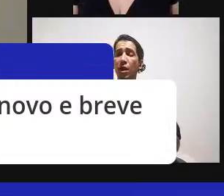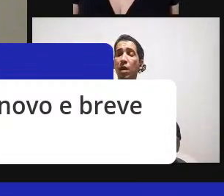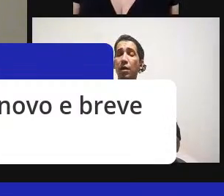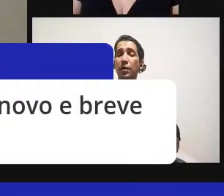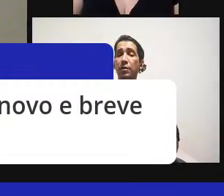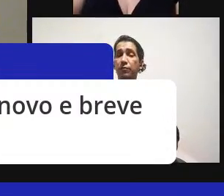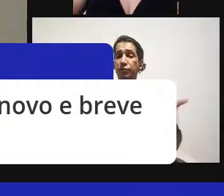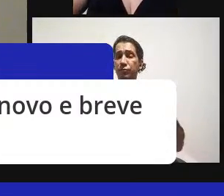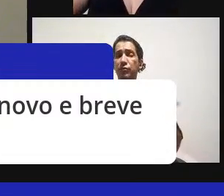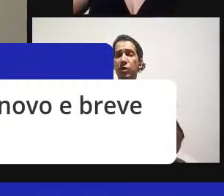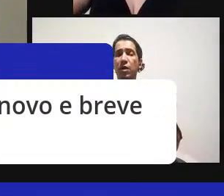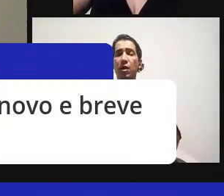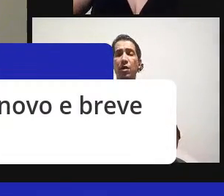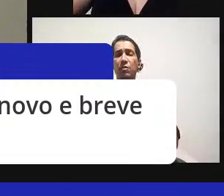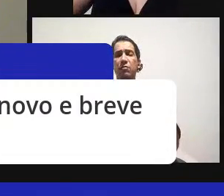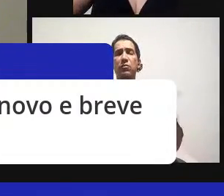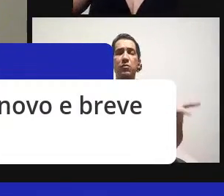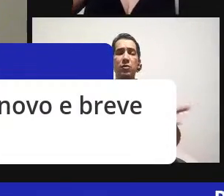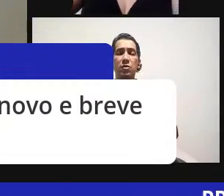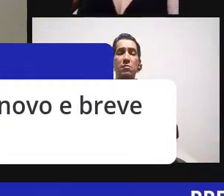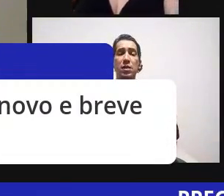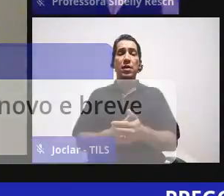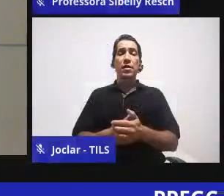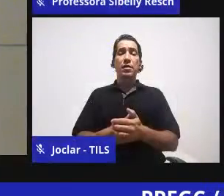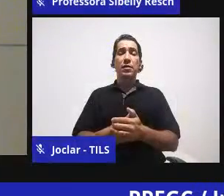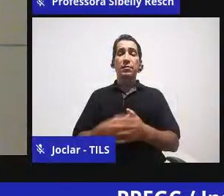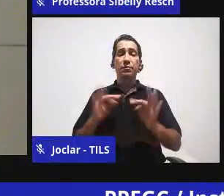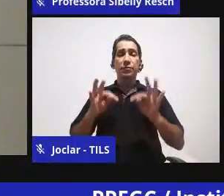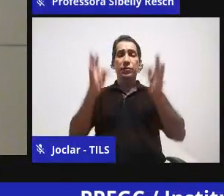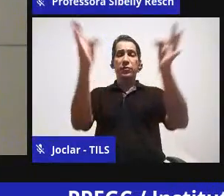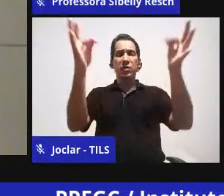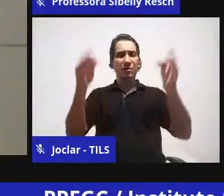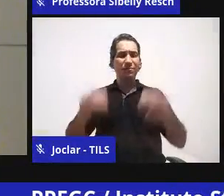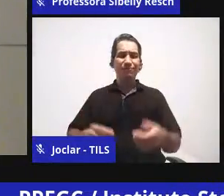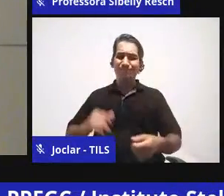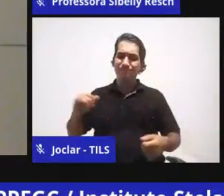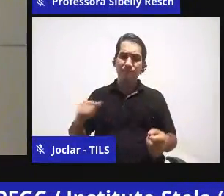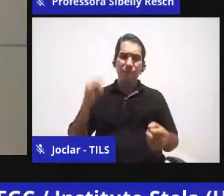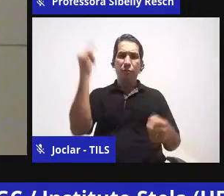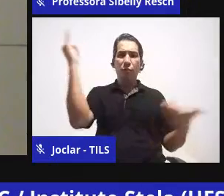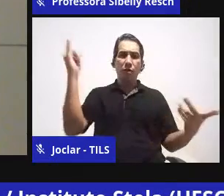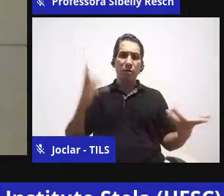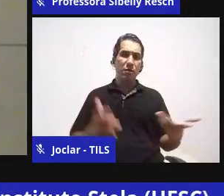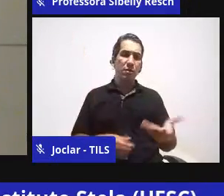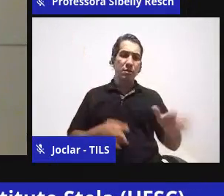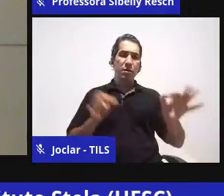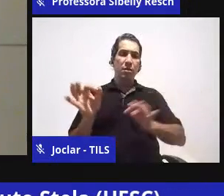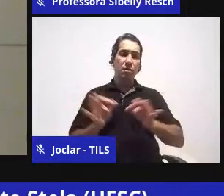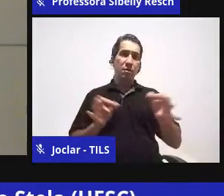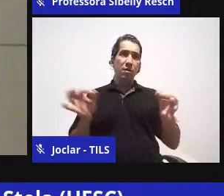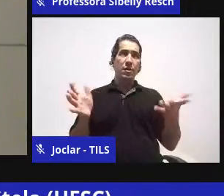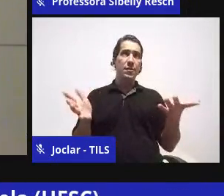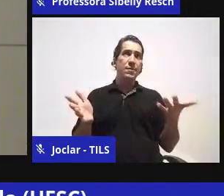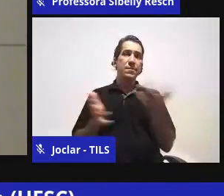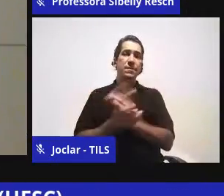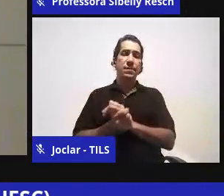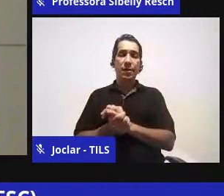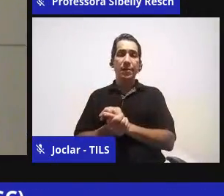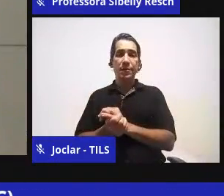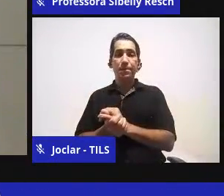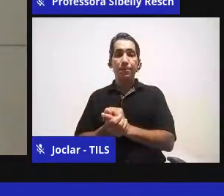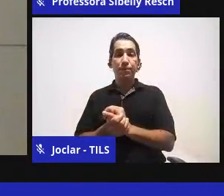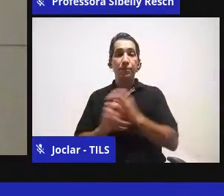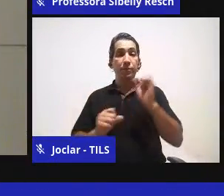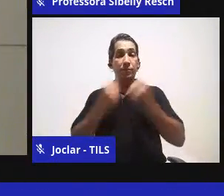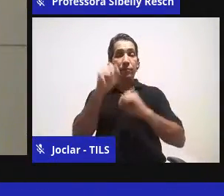né, além de outras que, de fato, formam aquilo que se chama, digamos assim, de indústria 4.0, é